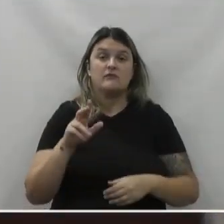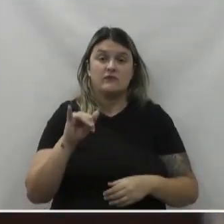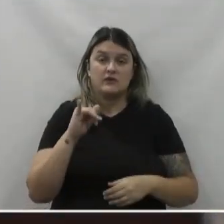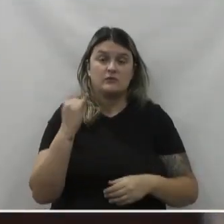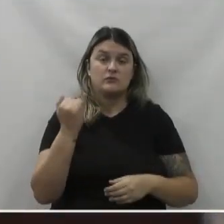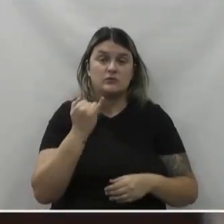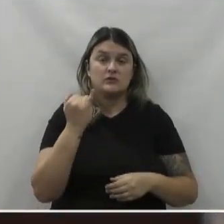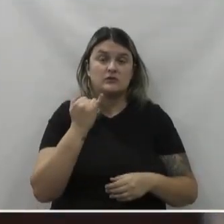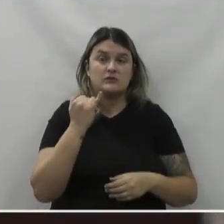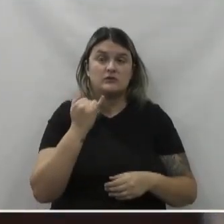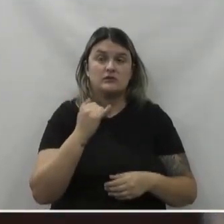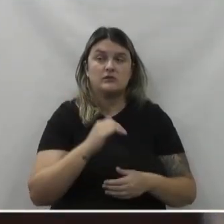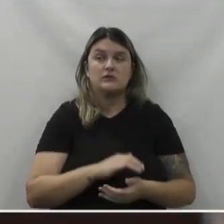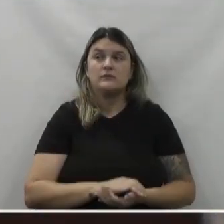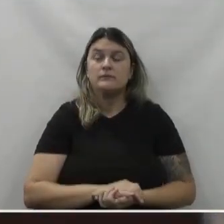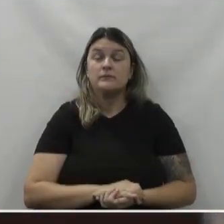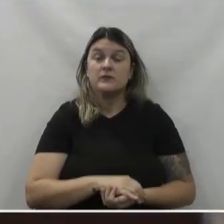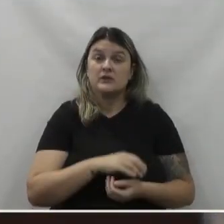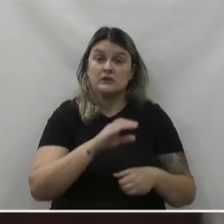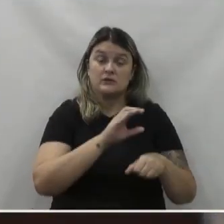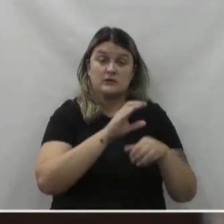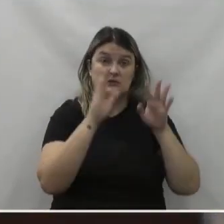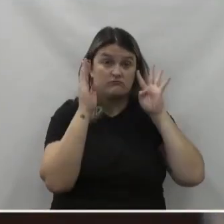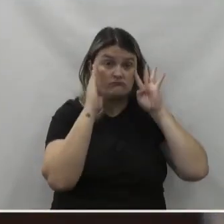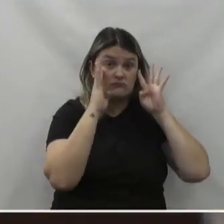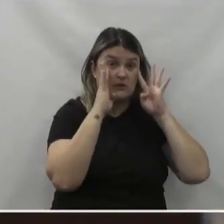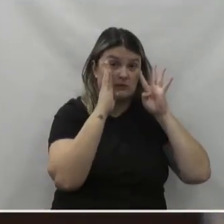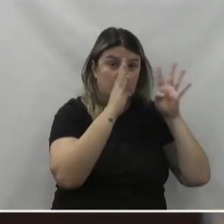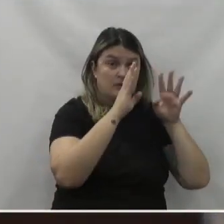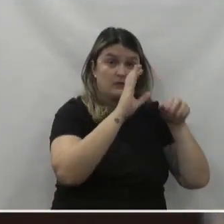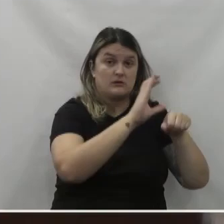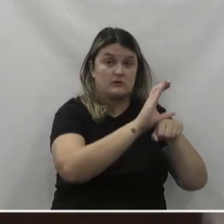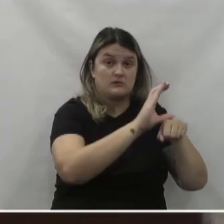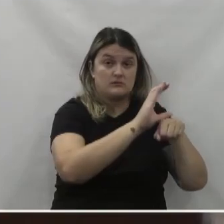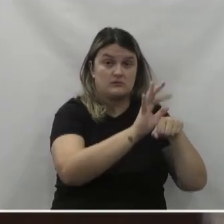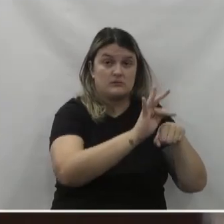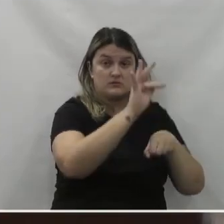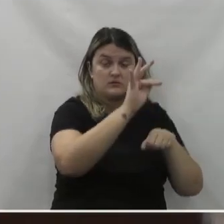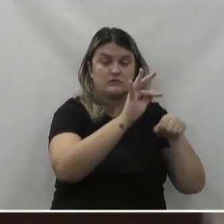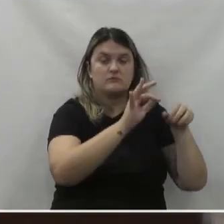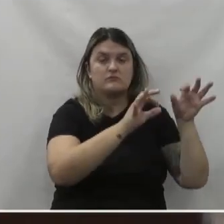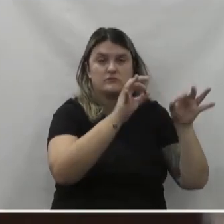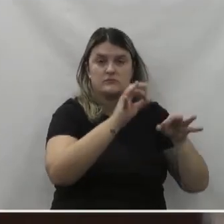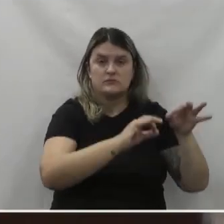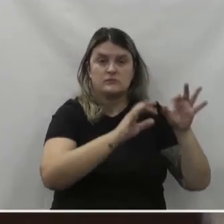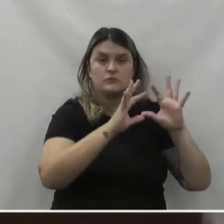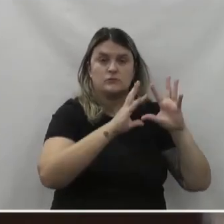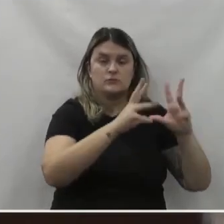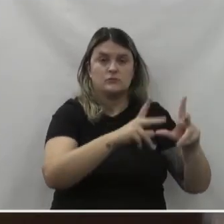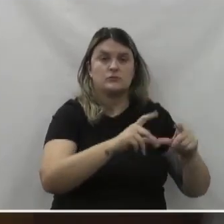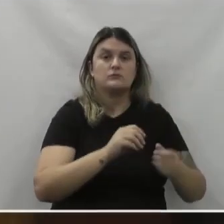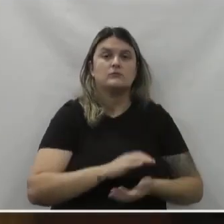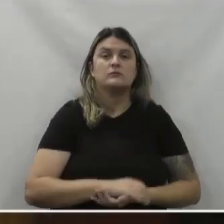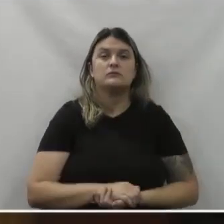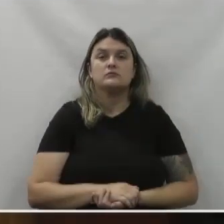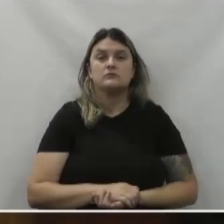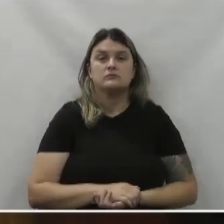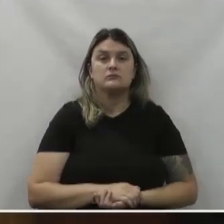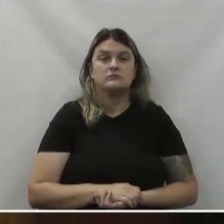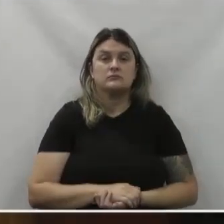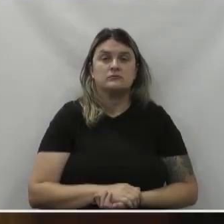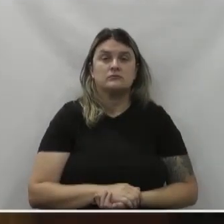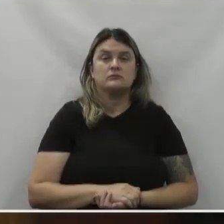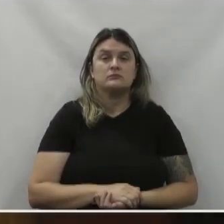da Comissão de Constituição, Justiça e Redação Final. Favorável ao projeto de lei ordinária número 8, 2025.